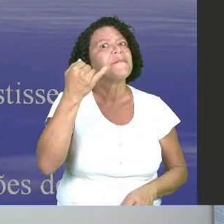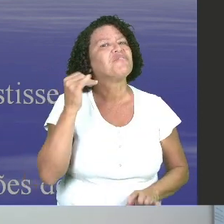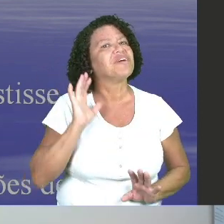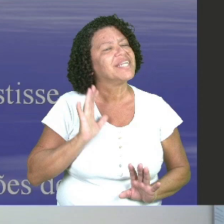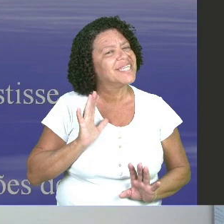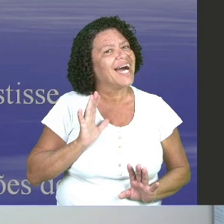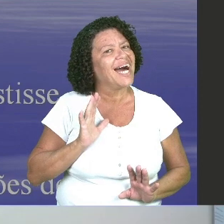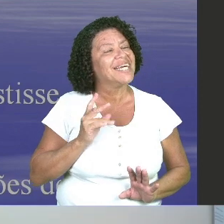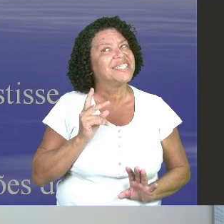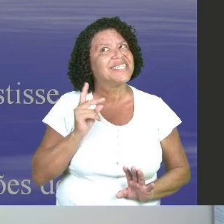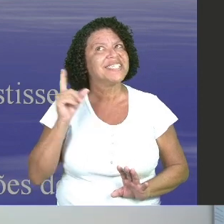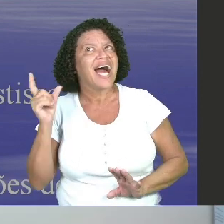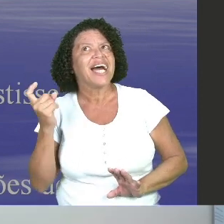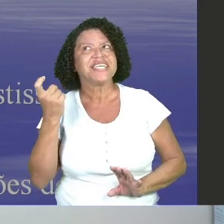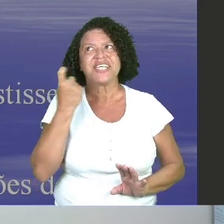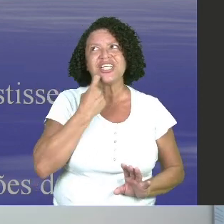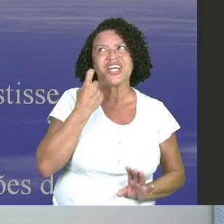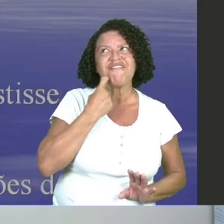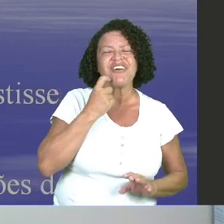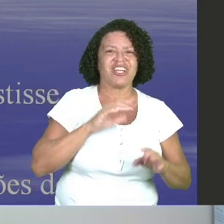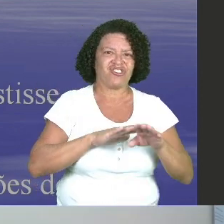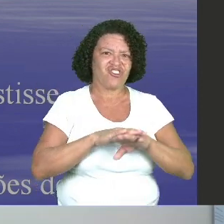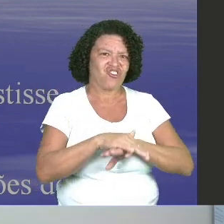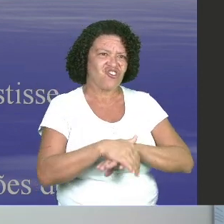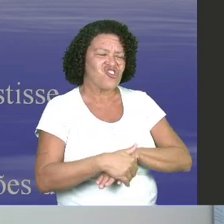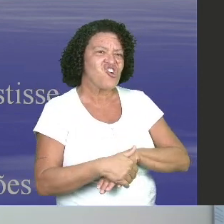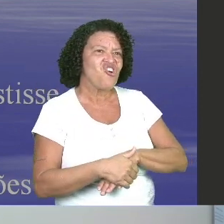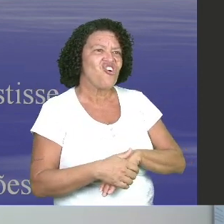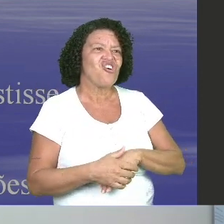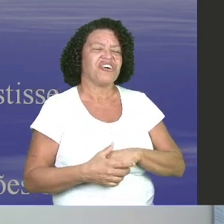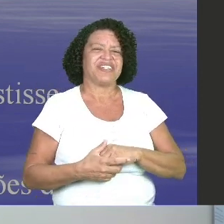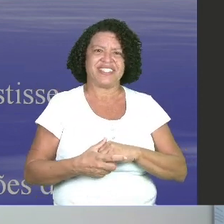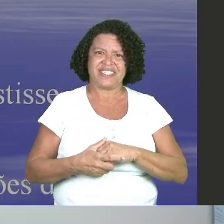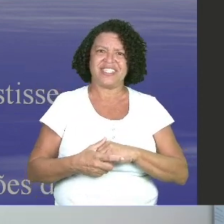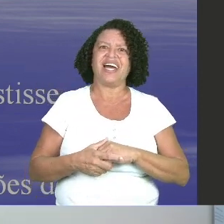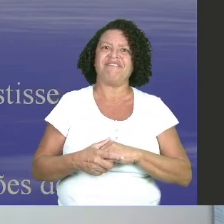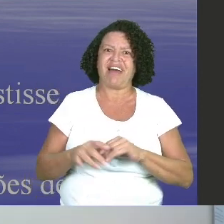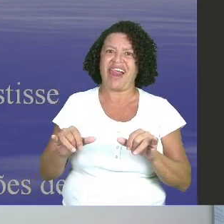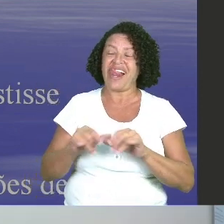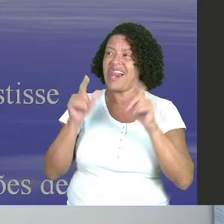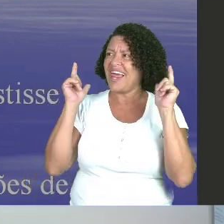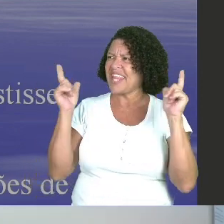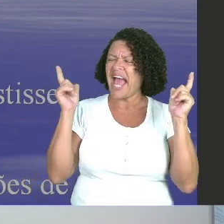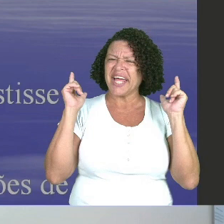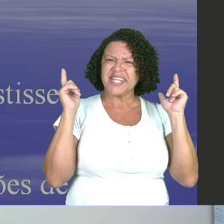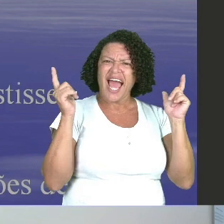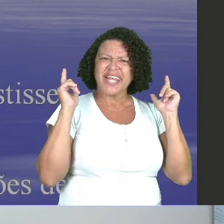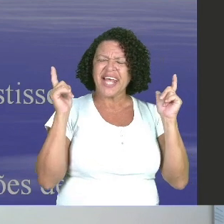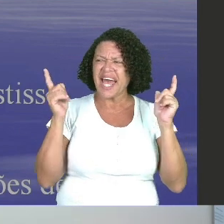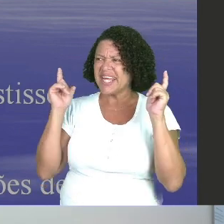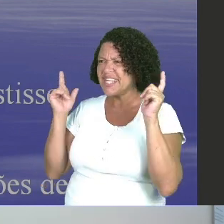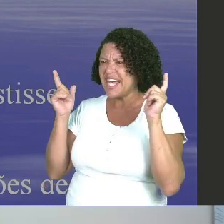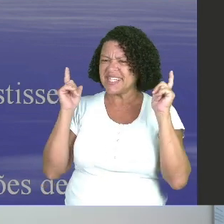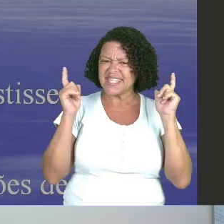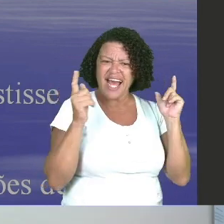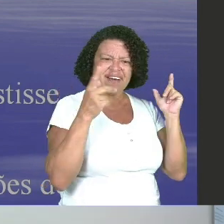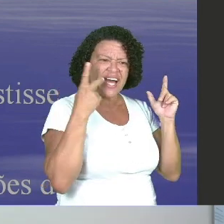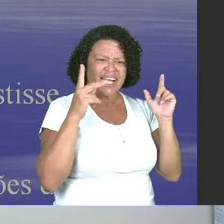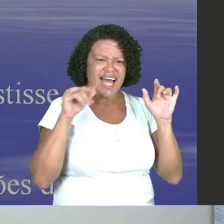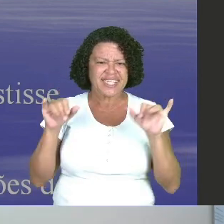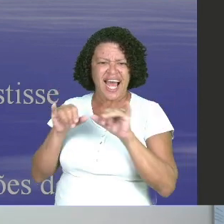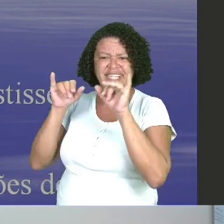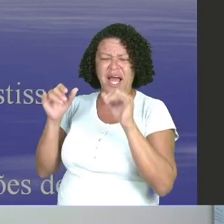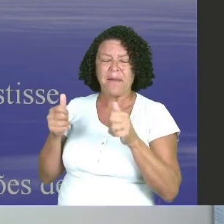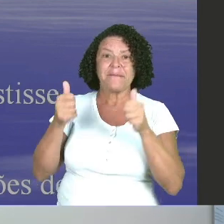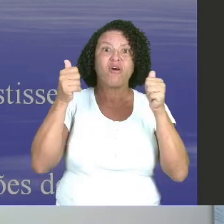daqui sexta-feira à noite e fazer besteiras aí pela noite adentro. O que está falando é aproveitar